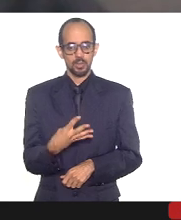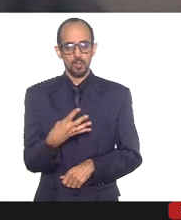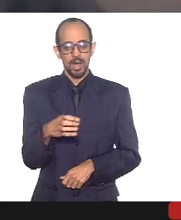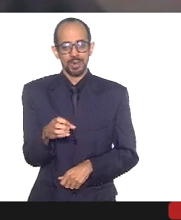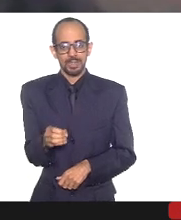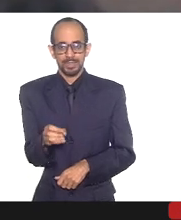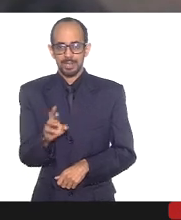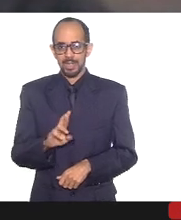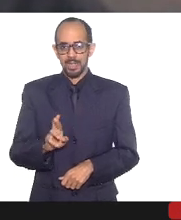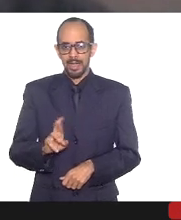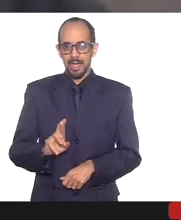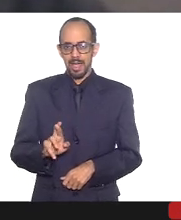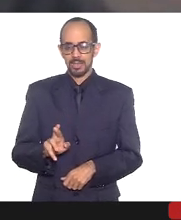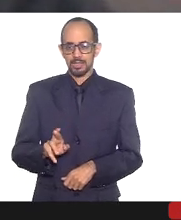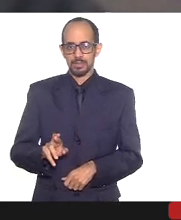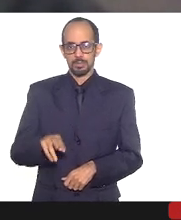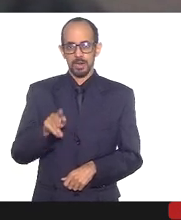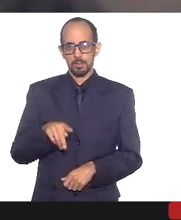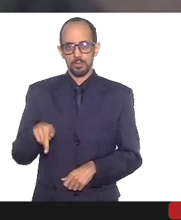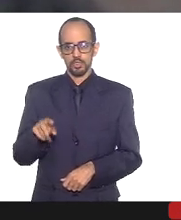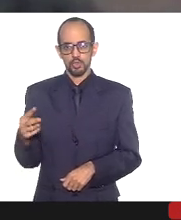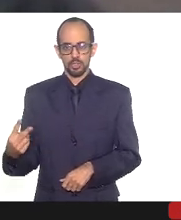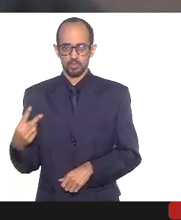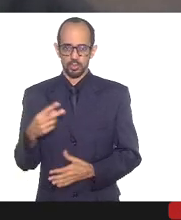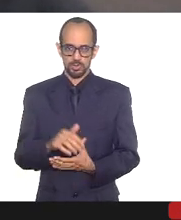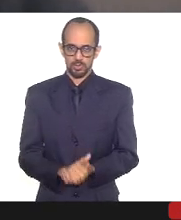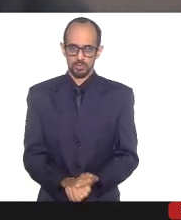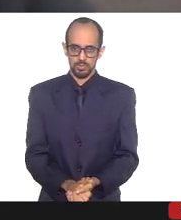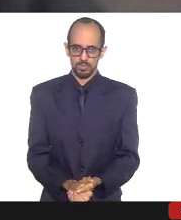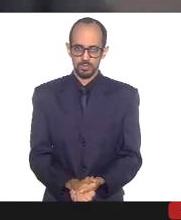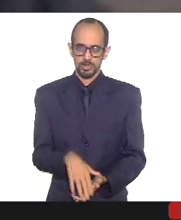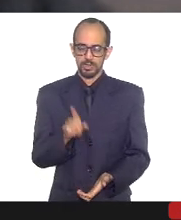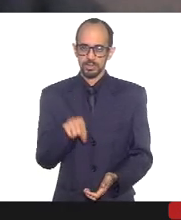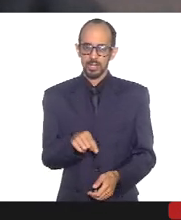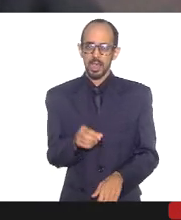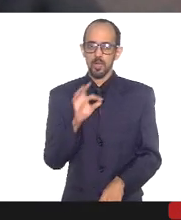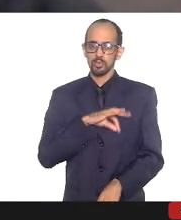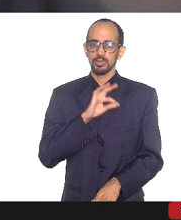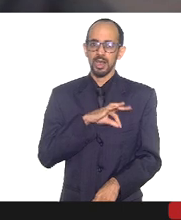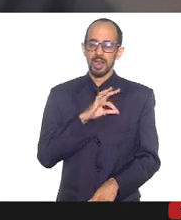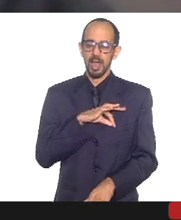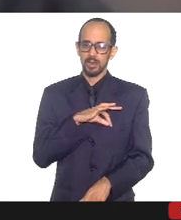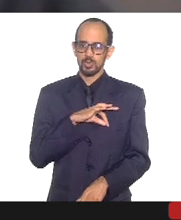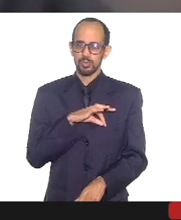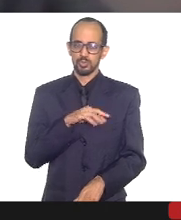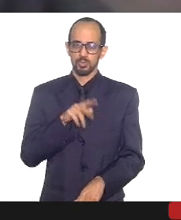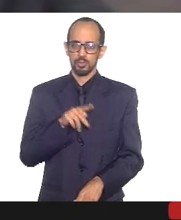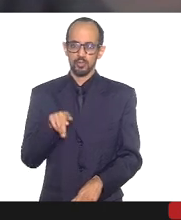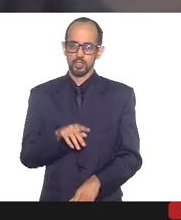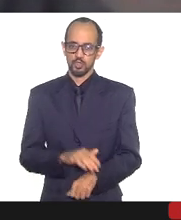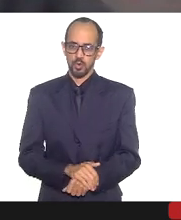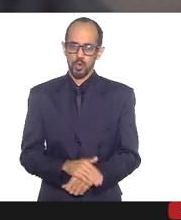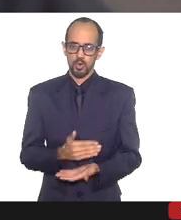R$ 940,16 para a DOC 2. Esse é o salário de um professor início de carreira na rede estadual. E